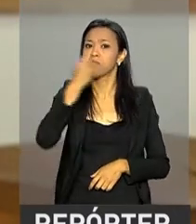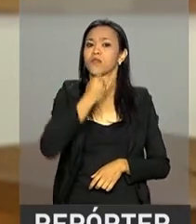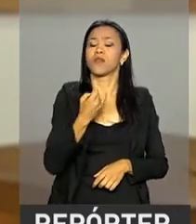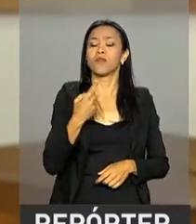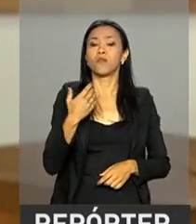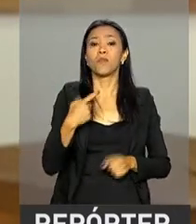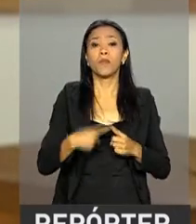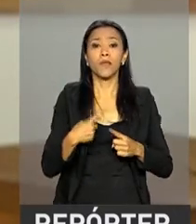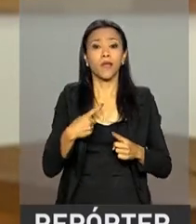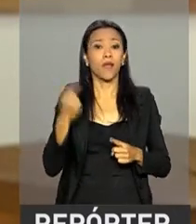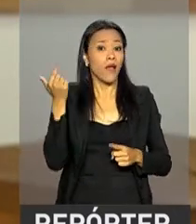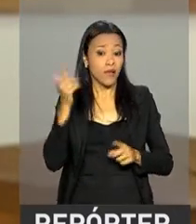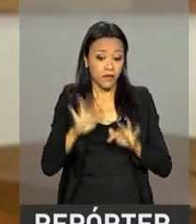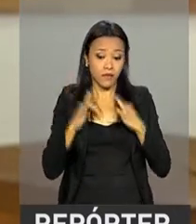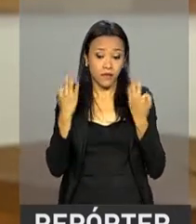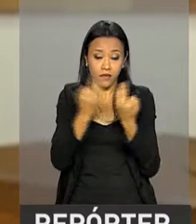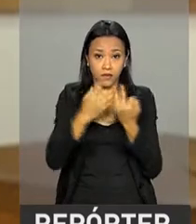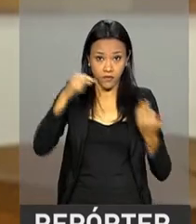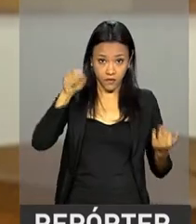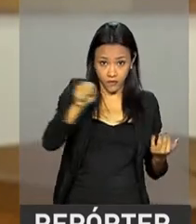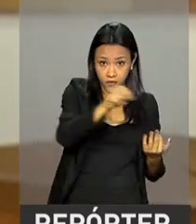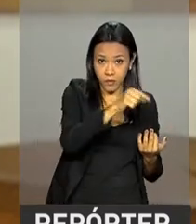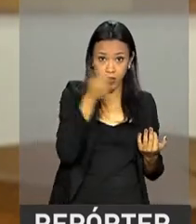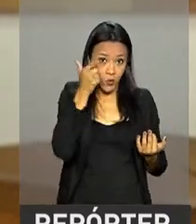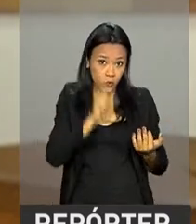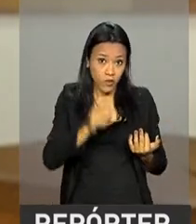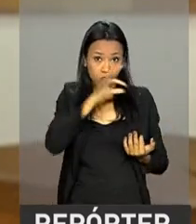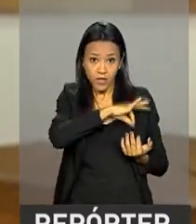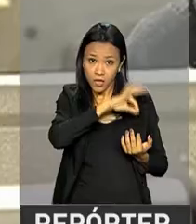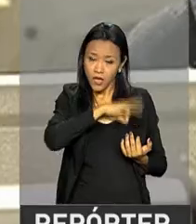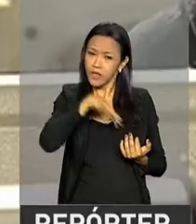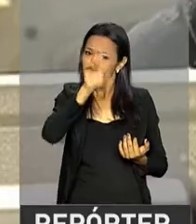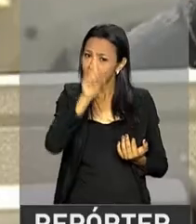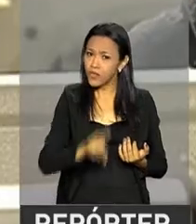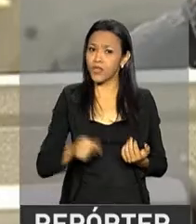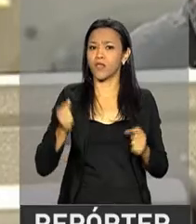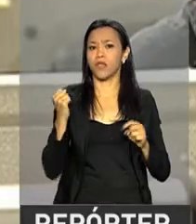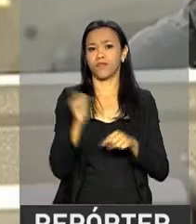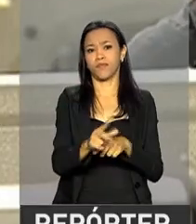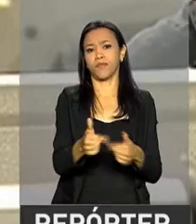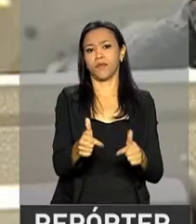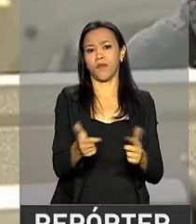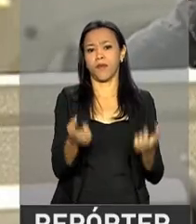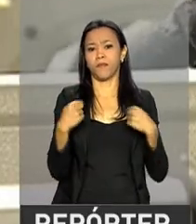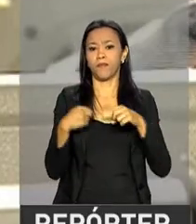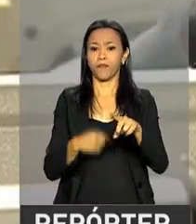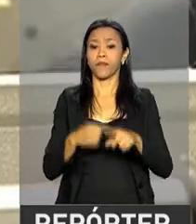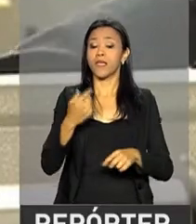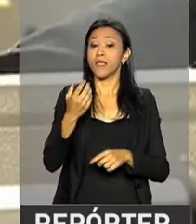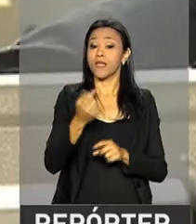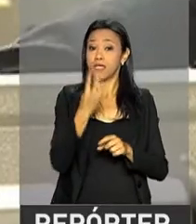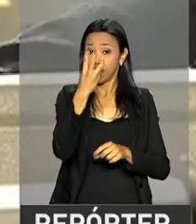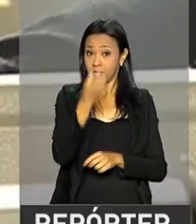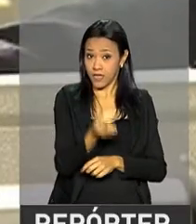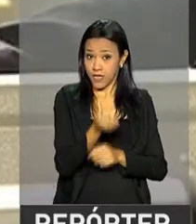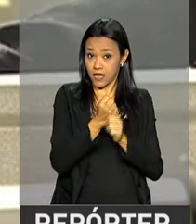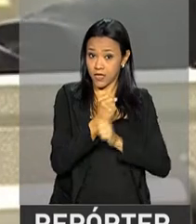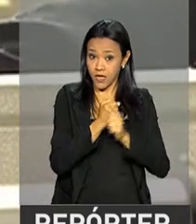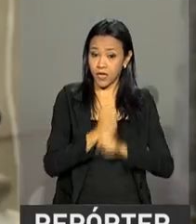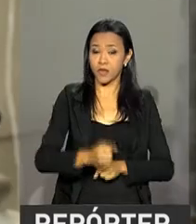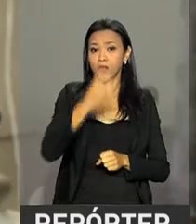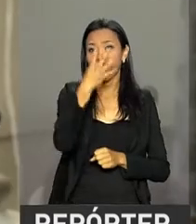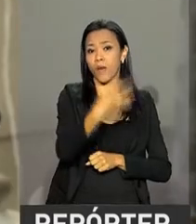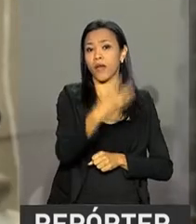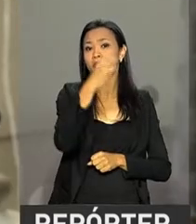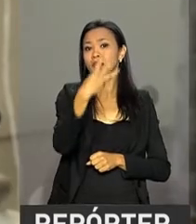famílias consigam se renda e direito ao trabalho em seis anos 43 milhões de brasileiros foram beneficiados com